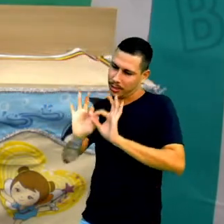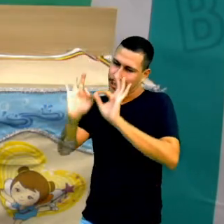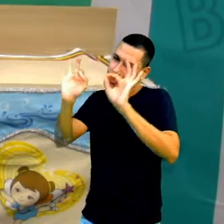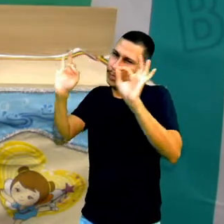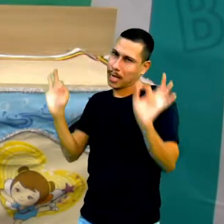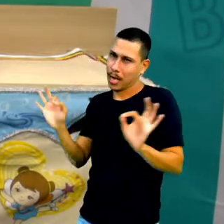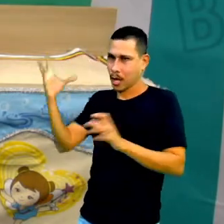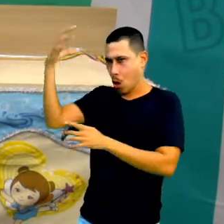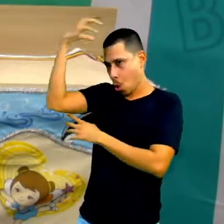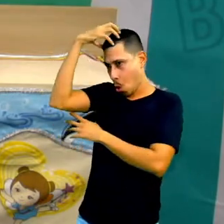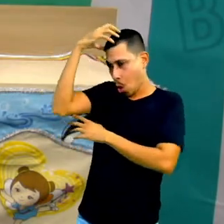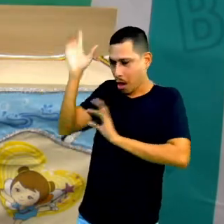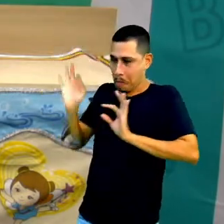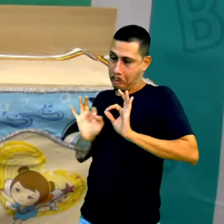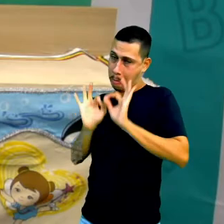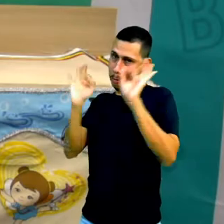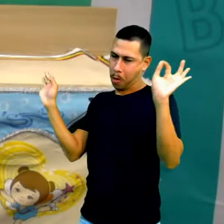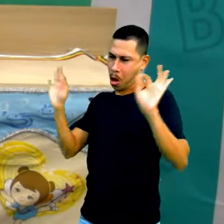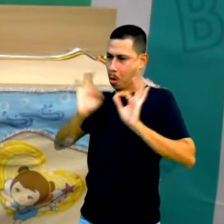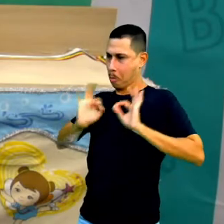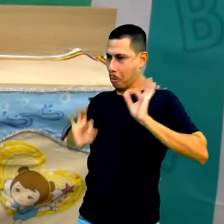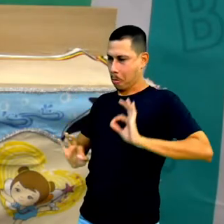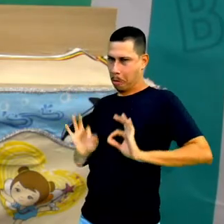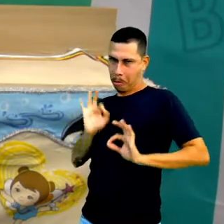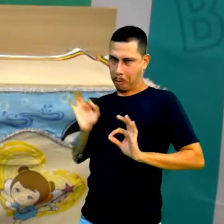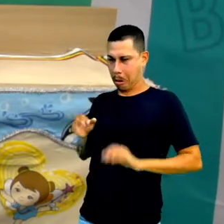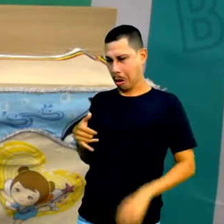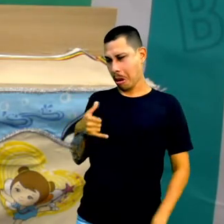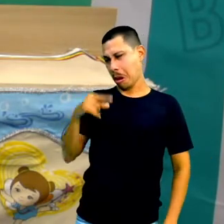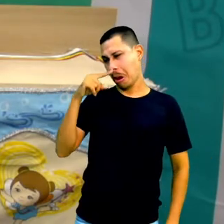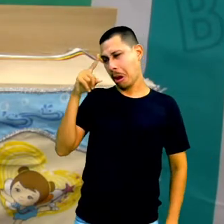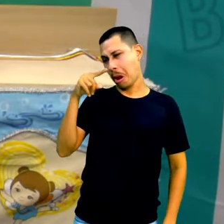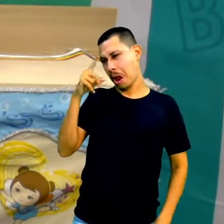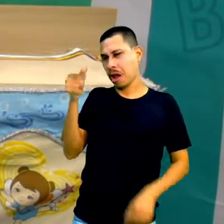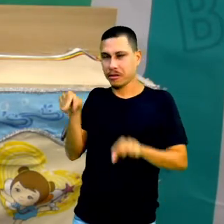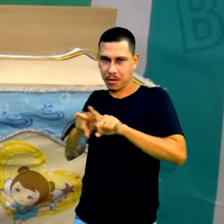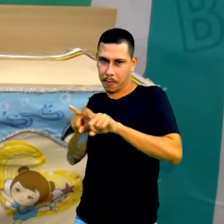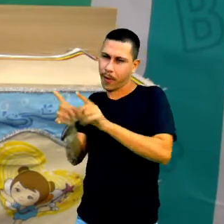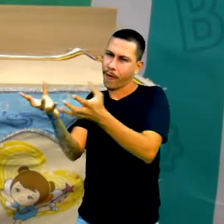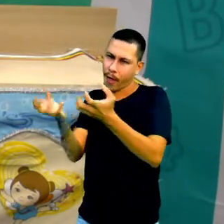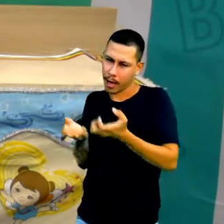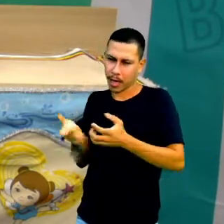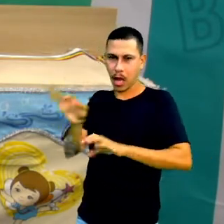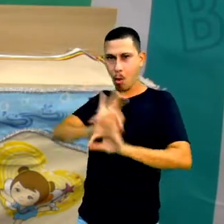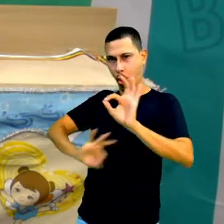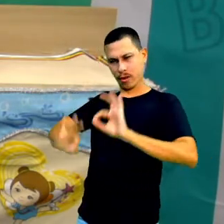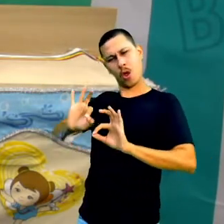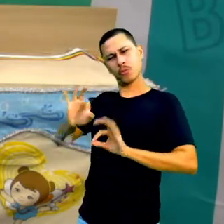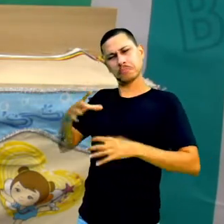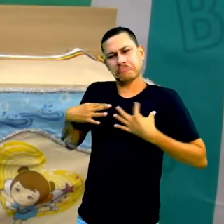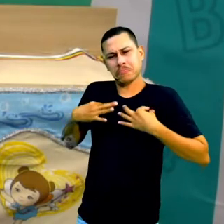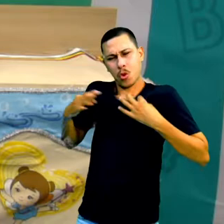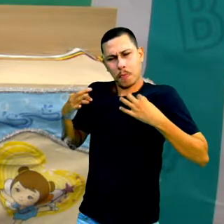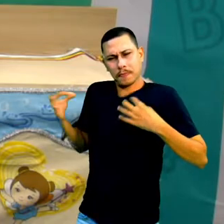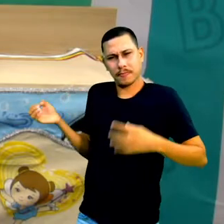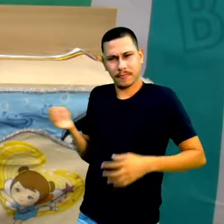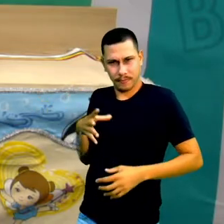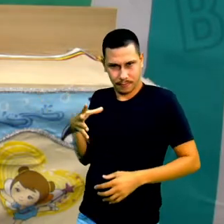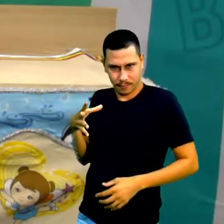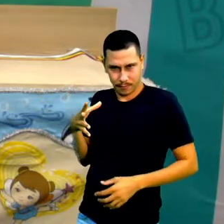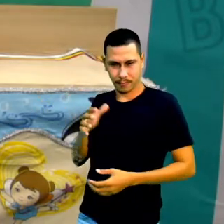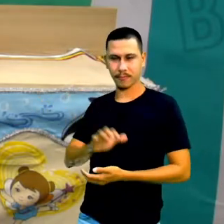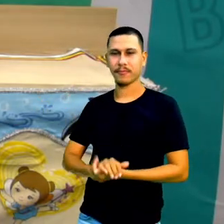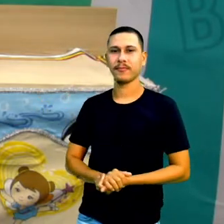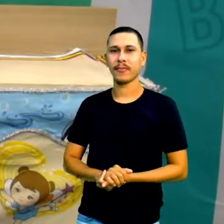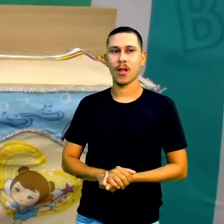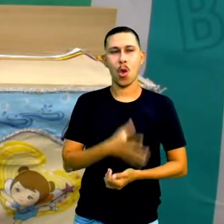E o rei, muito vaidoso, muito metido, queria estar com uma roupa nova. Então,